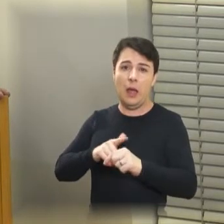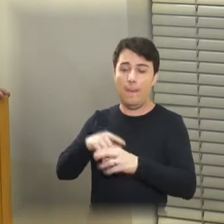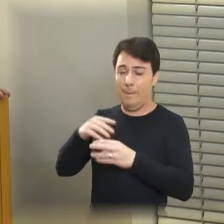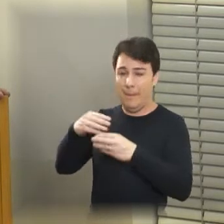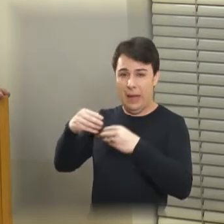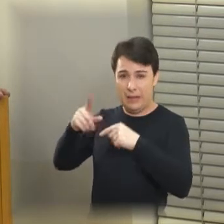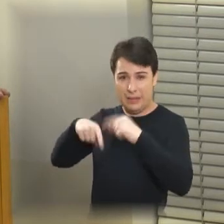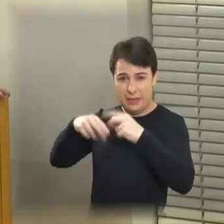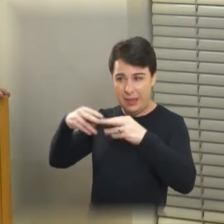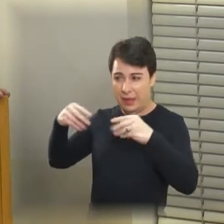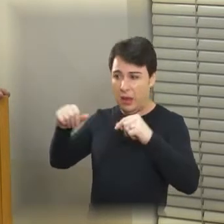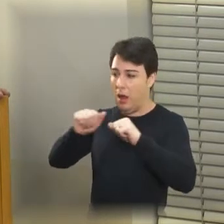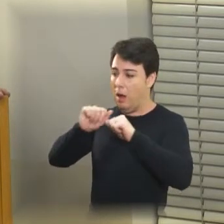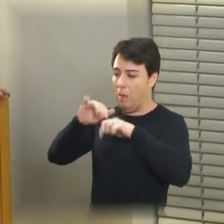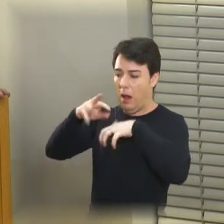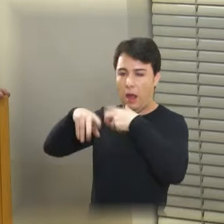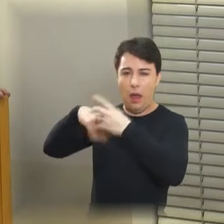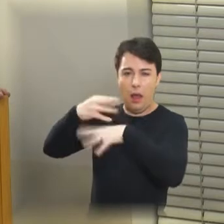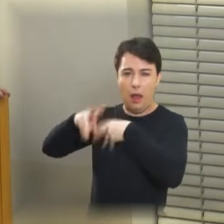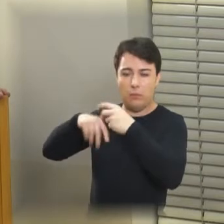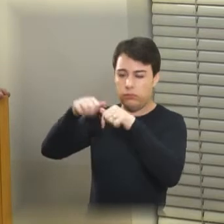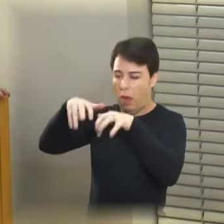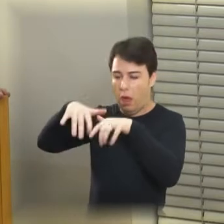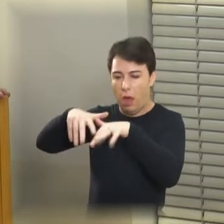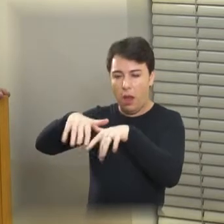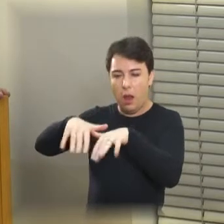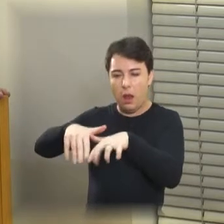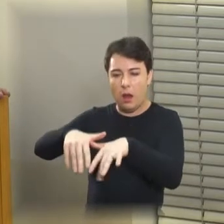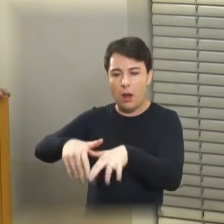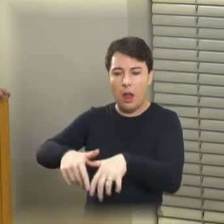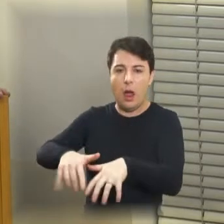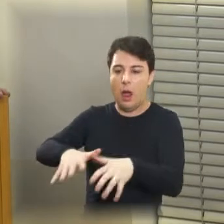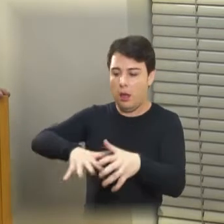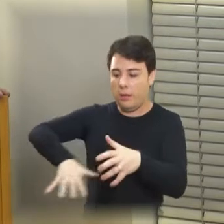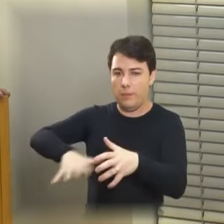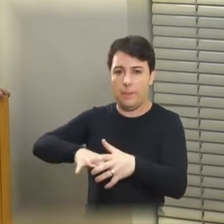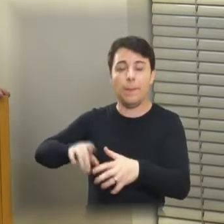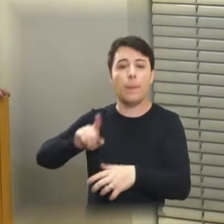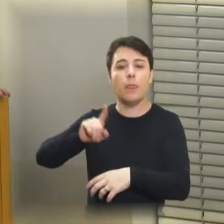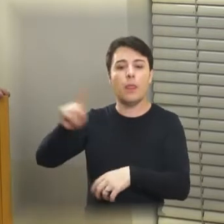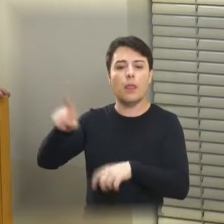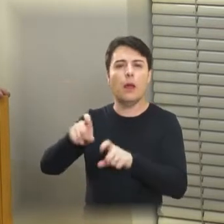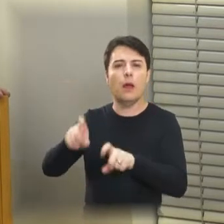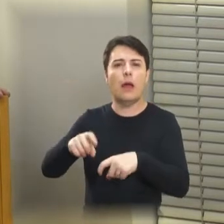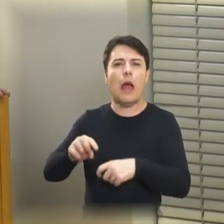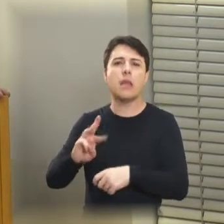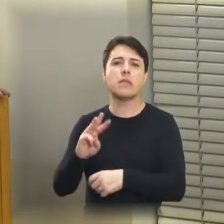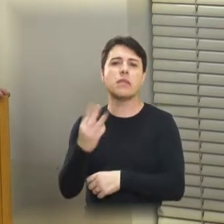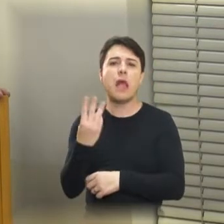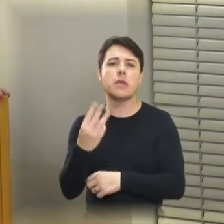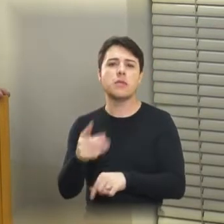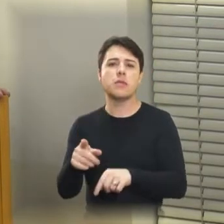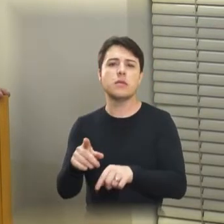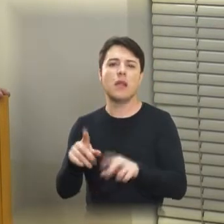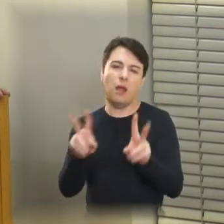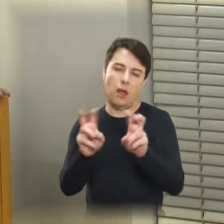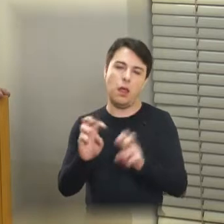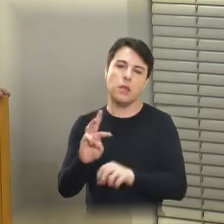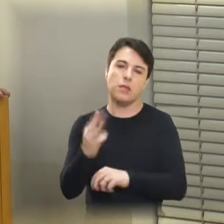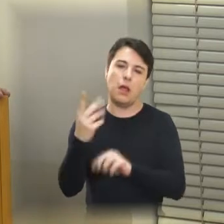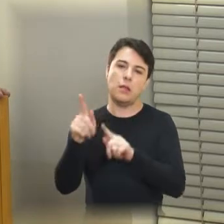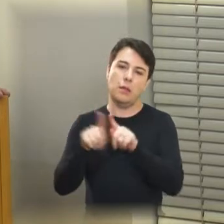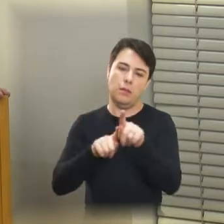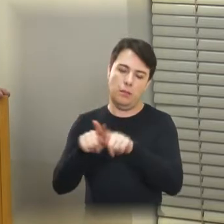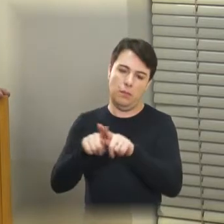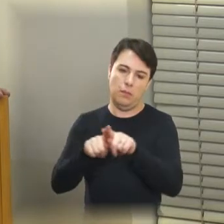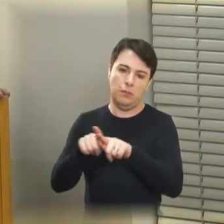material para vir assorear a represa aqui embaixo. Para quem não sabe, a Fazenda Três Irmãos, né, que inclusive é um dos